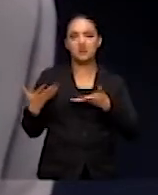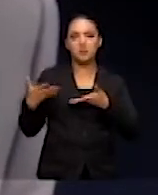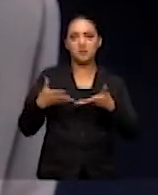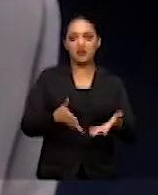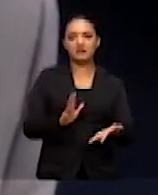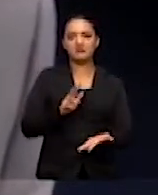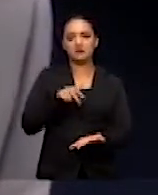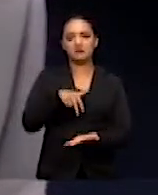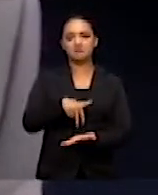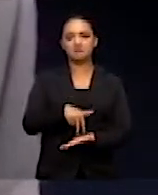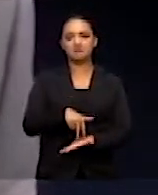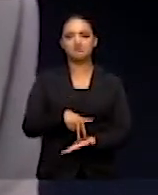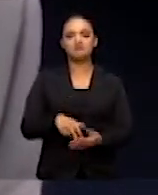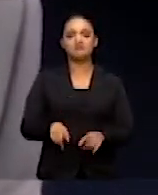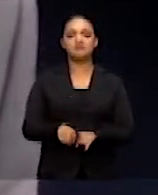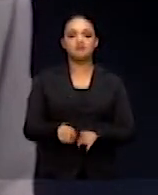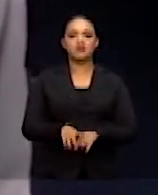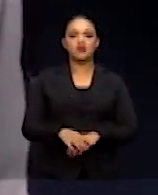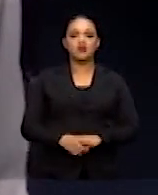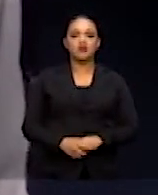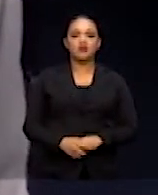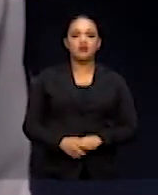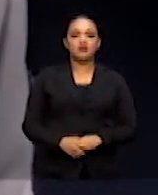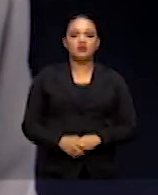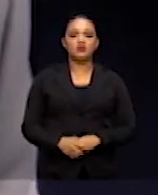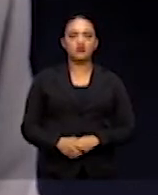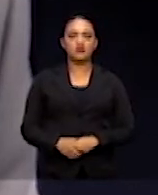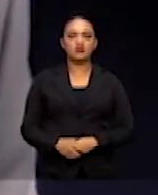de tomar parte da mesa.